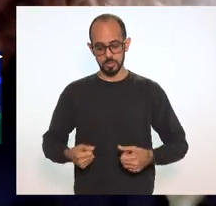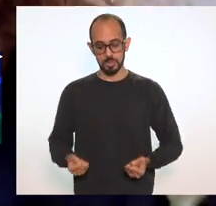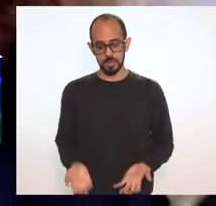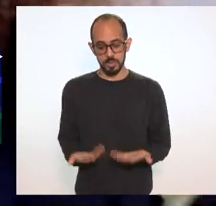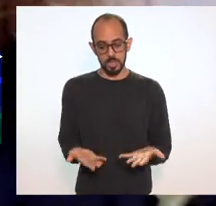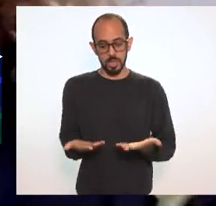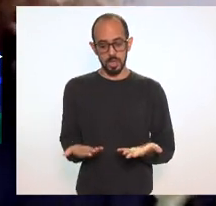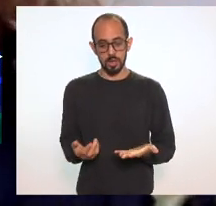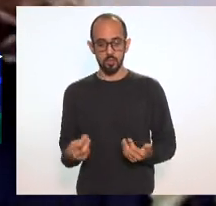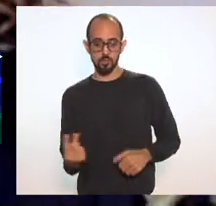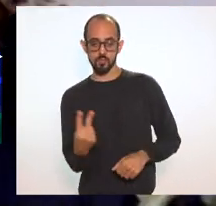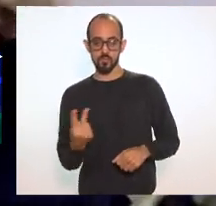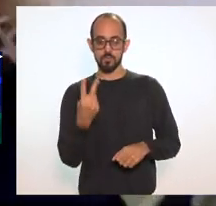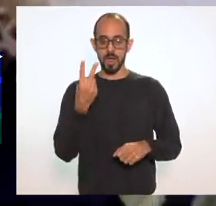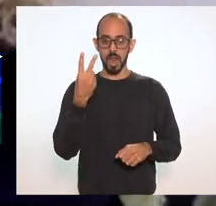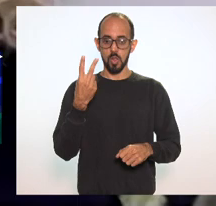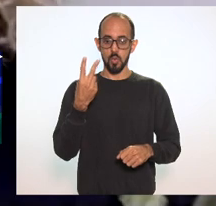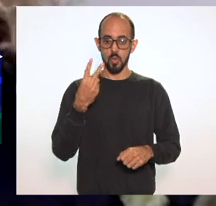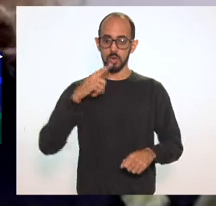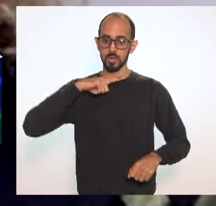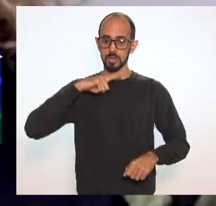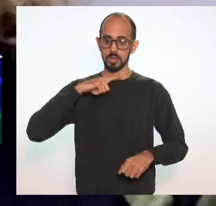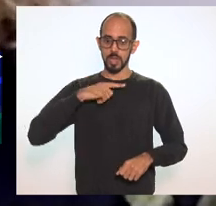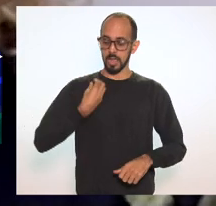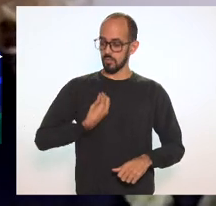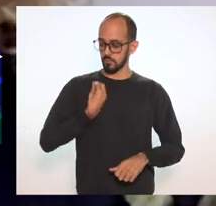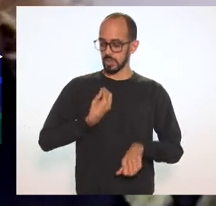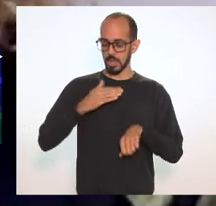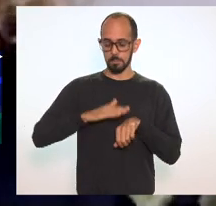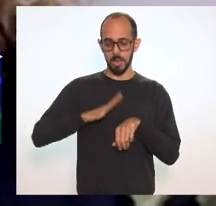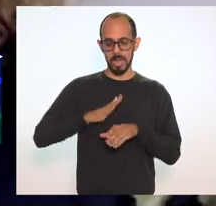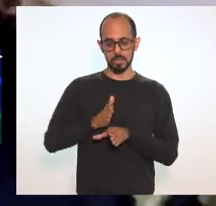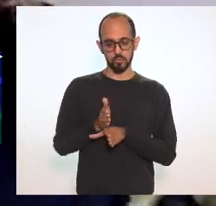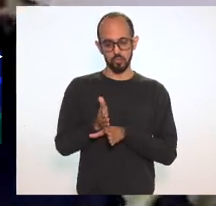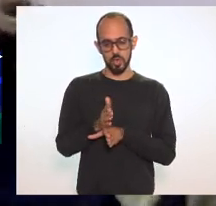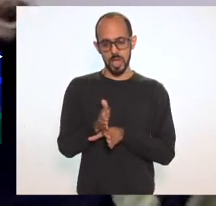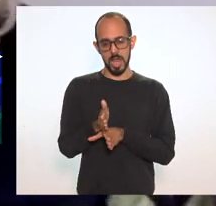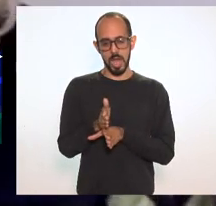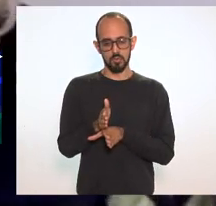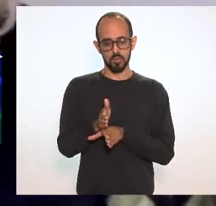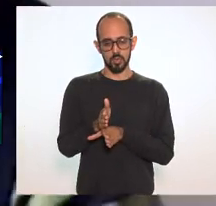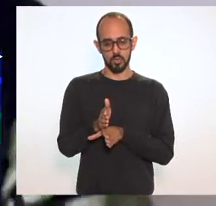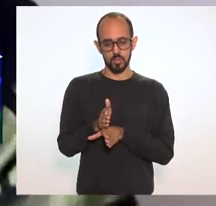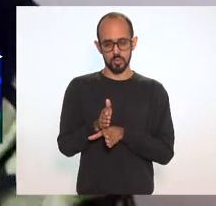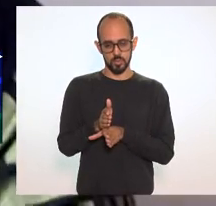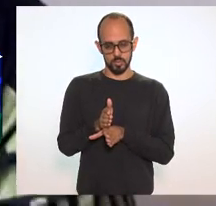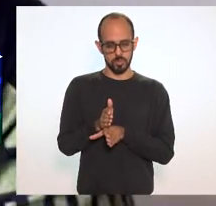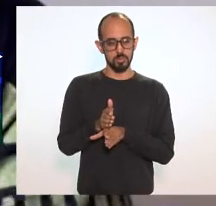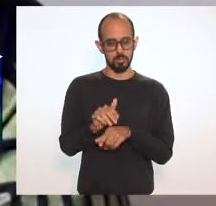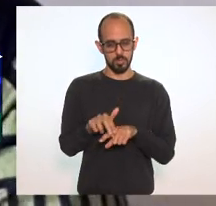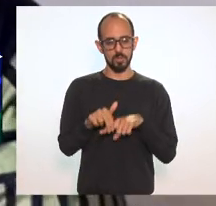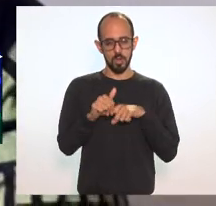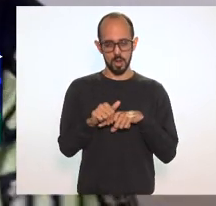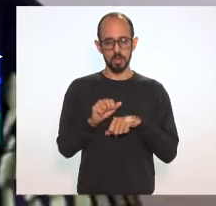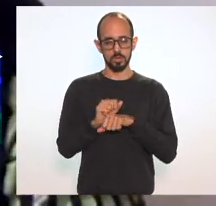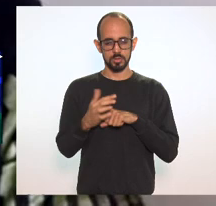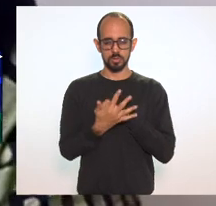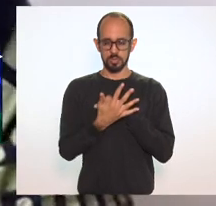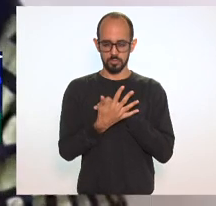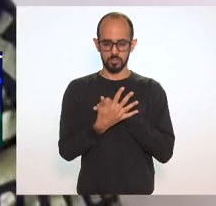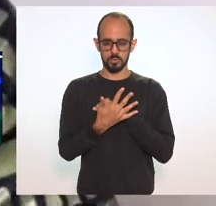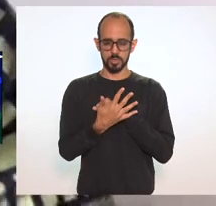protejam a vida daqueles que têm a vida mais vulnerável no dia a dia e que a vulnerabilidade exatamente para esse estado